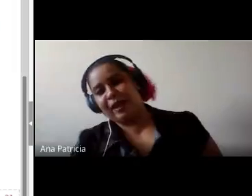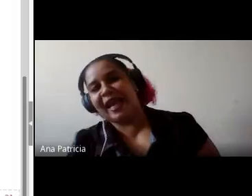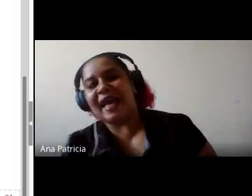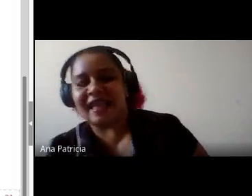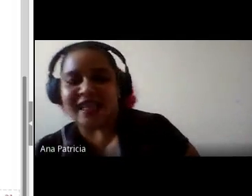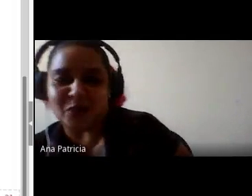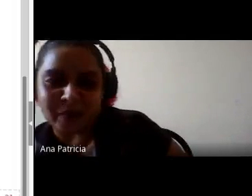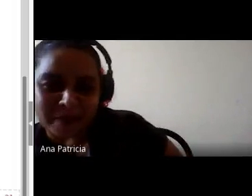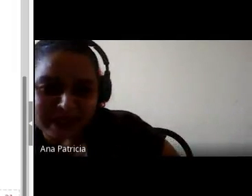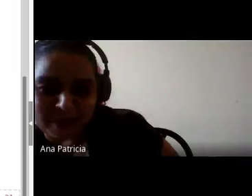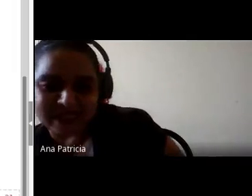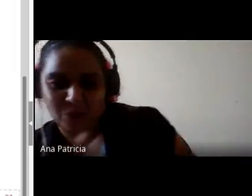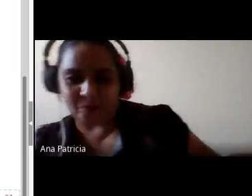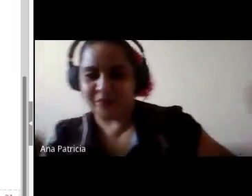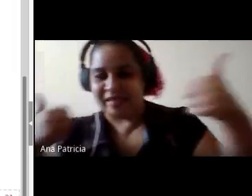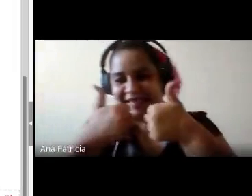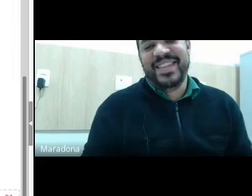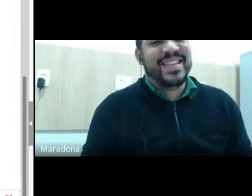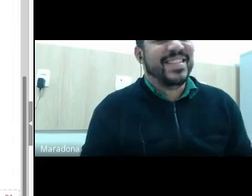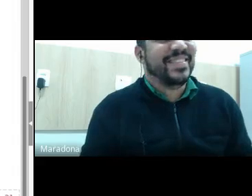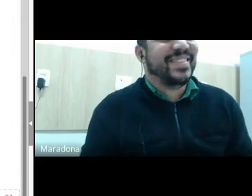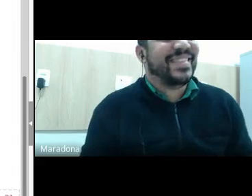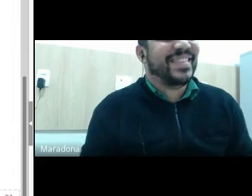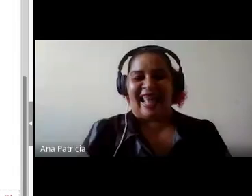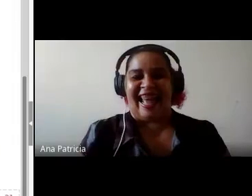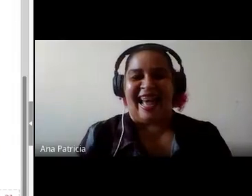Não. Obrigada, querido, pela participação.